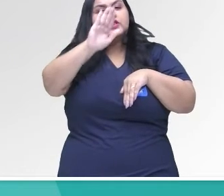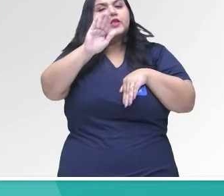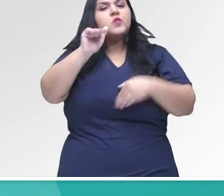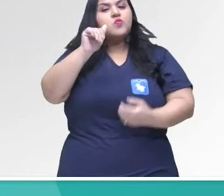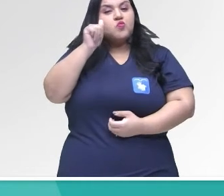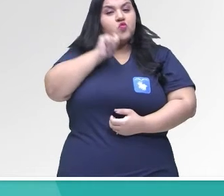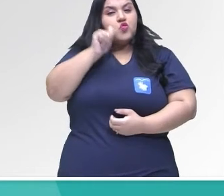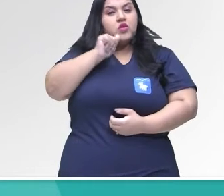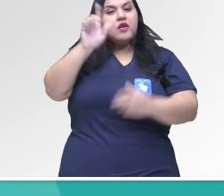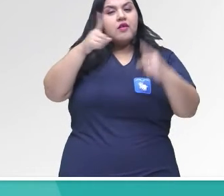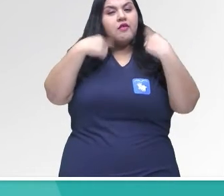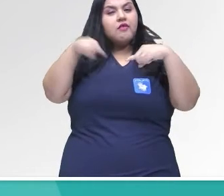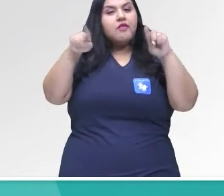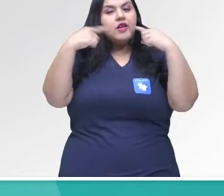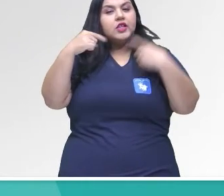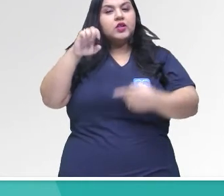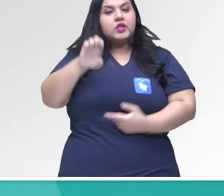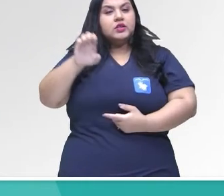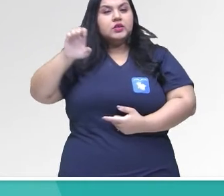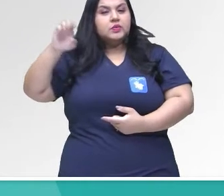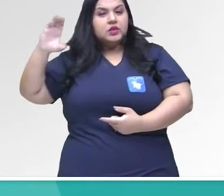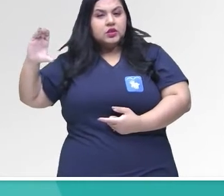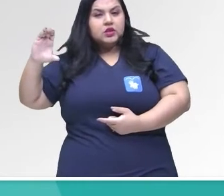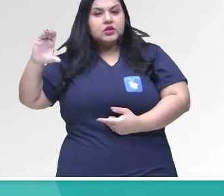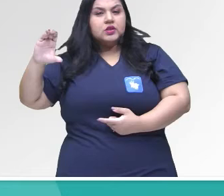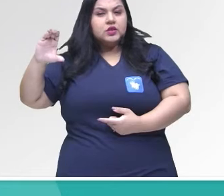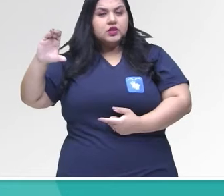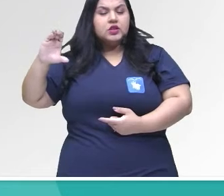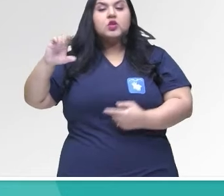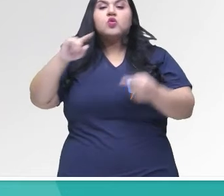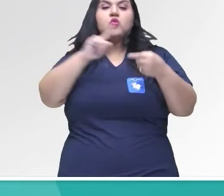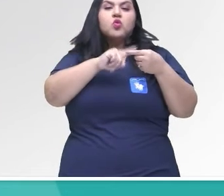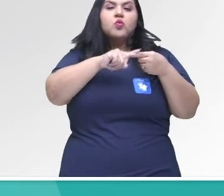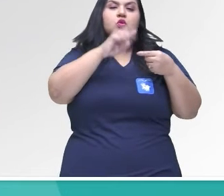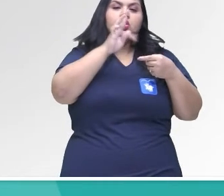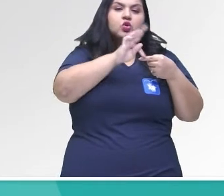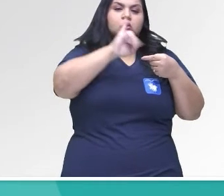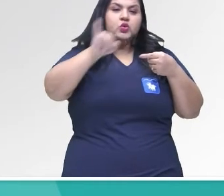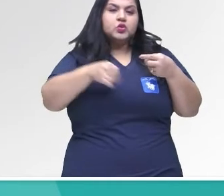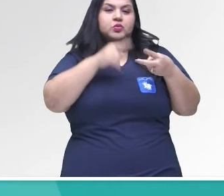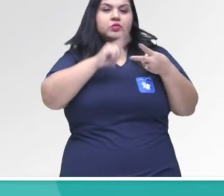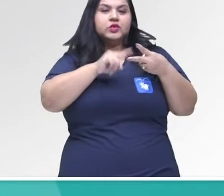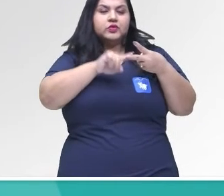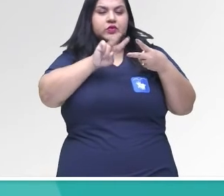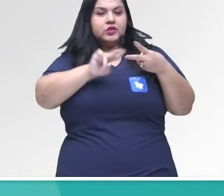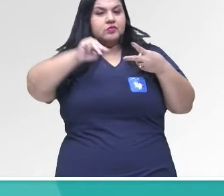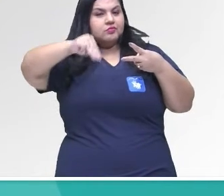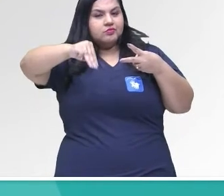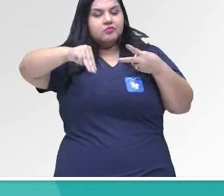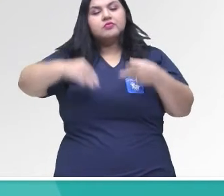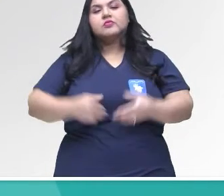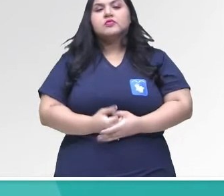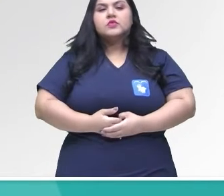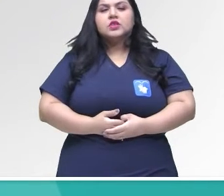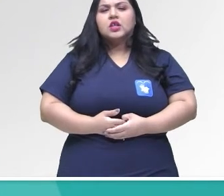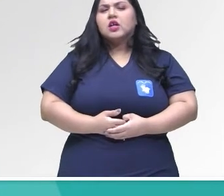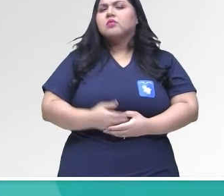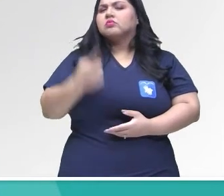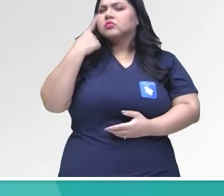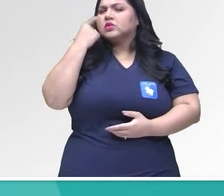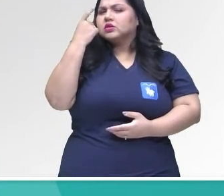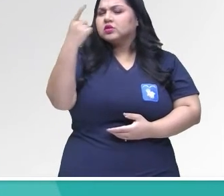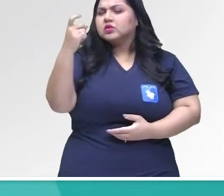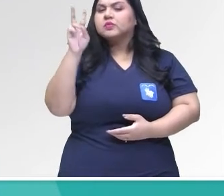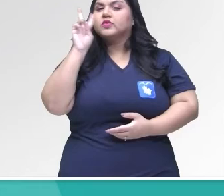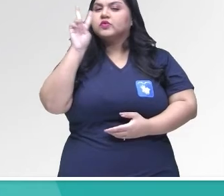Cardoso interpreta a composição da dupla Tom Jobim e Vinícius de Moraes. É muito interessante, nós vamos